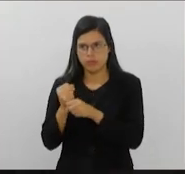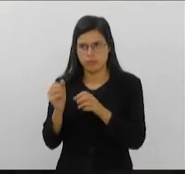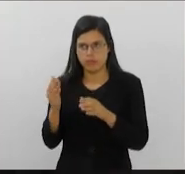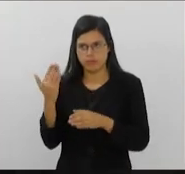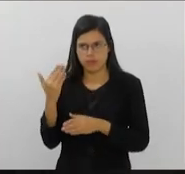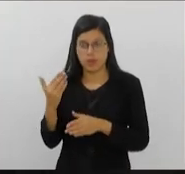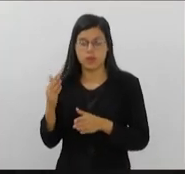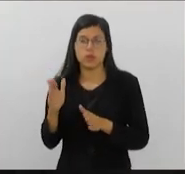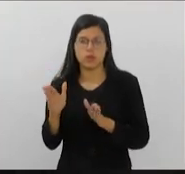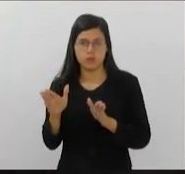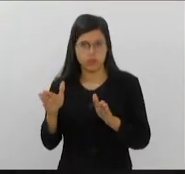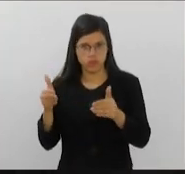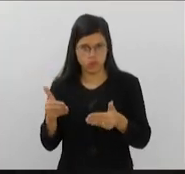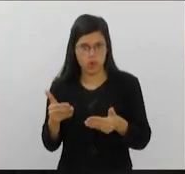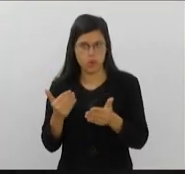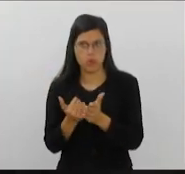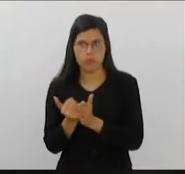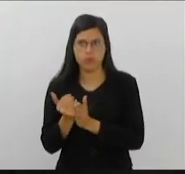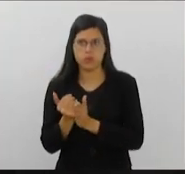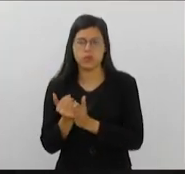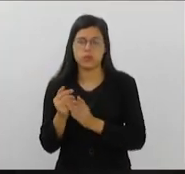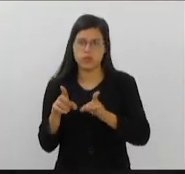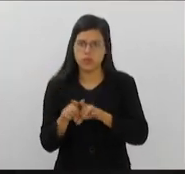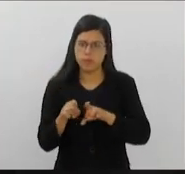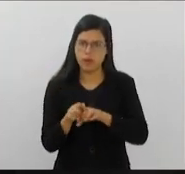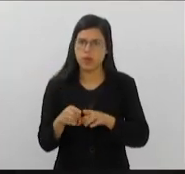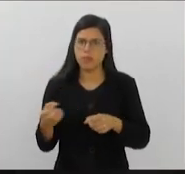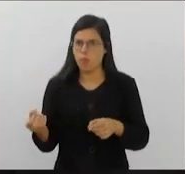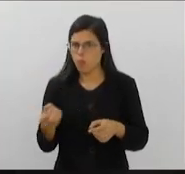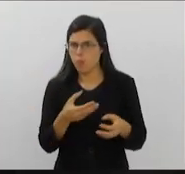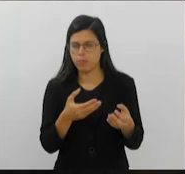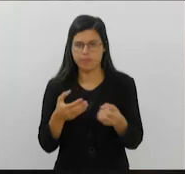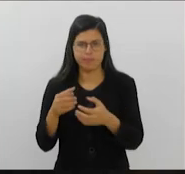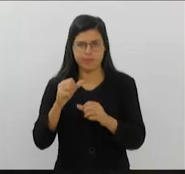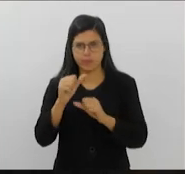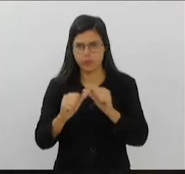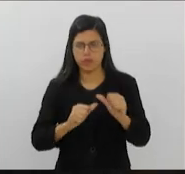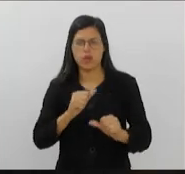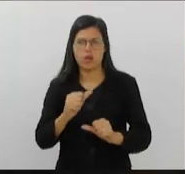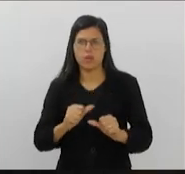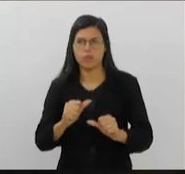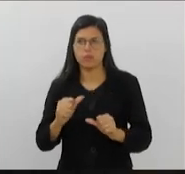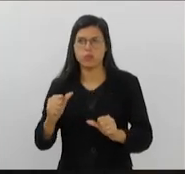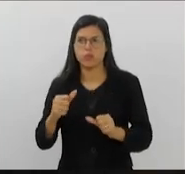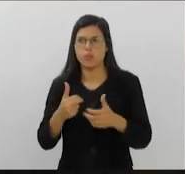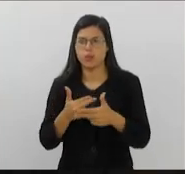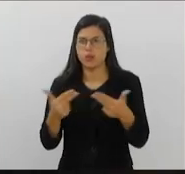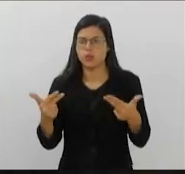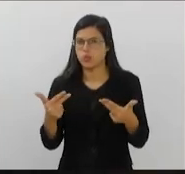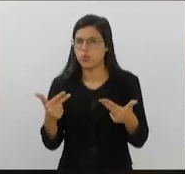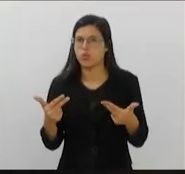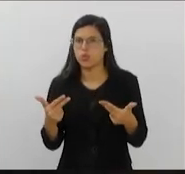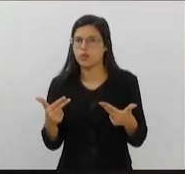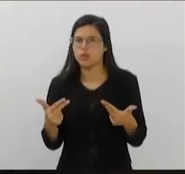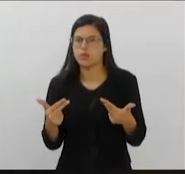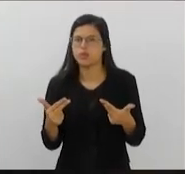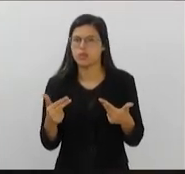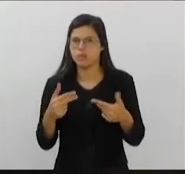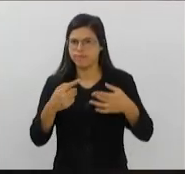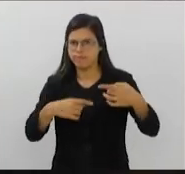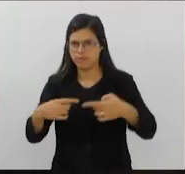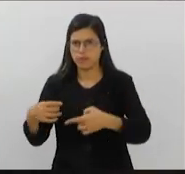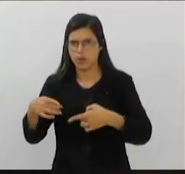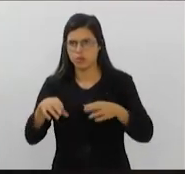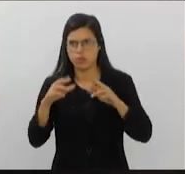a necessidade de atualizar a composição desse fórum. Então, um dos aspectos que está sendo atualizado e foi discutido na última reunião do fórum foi